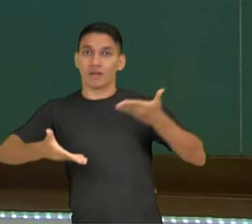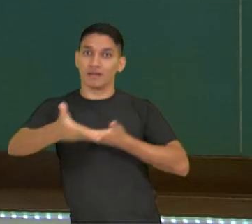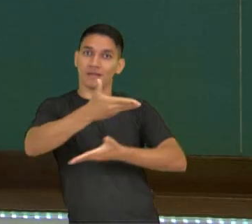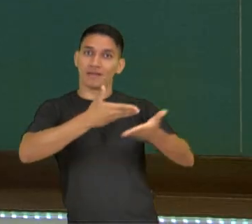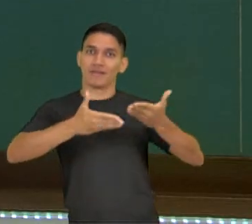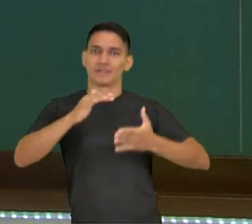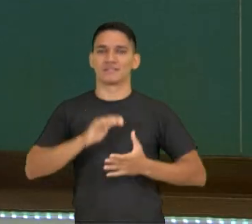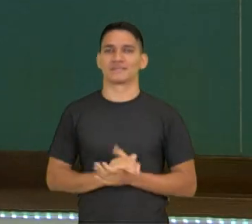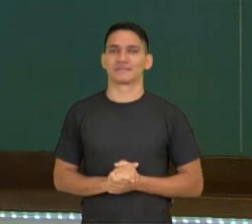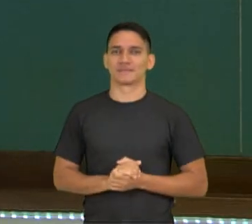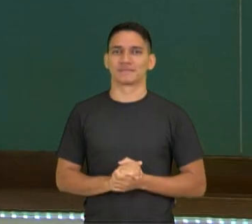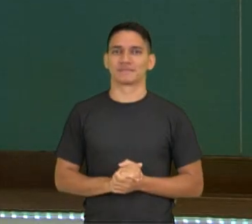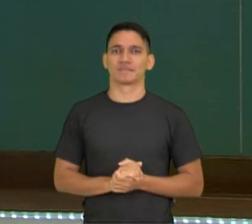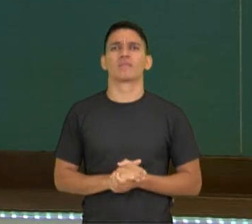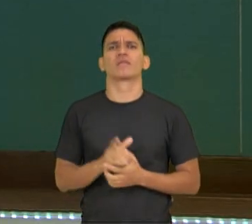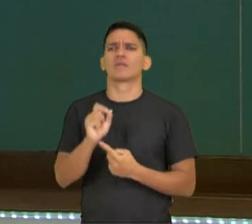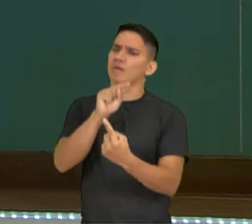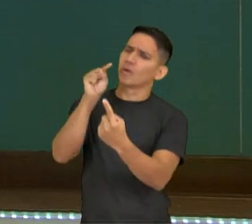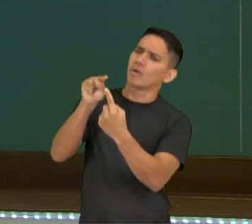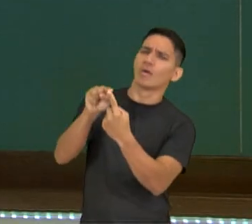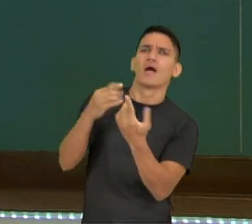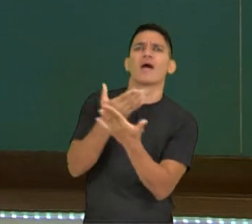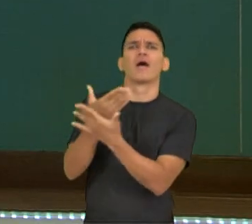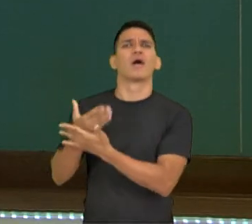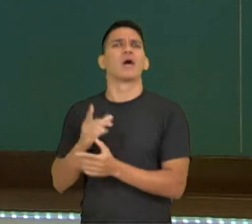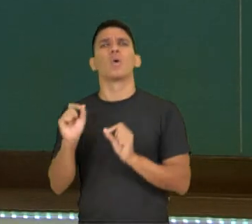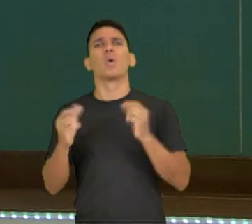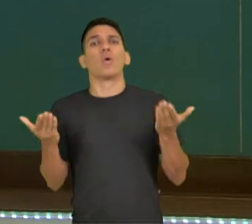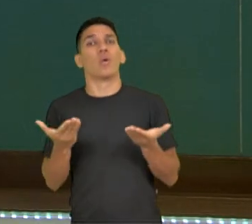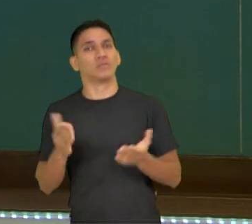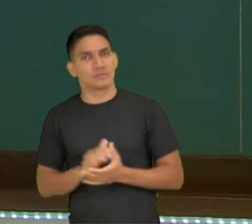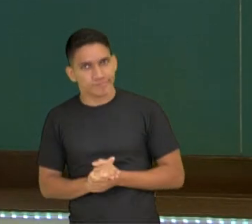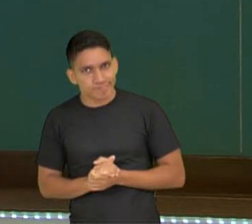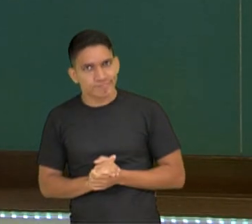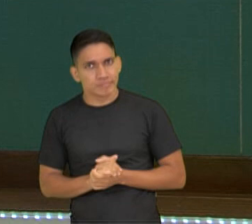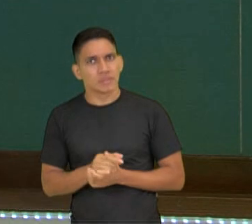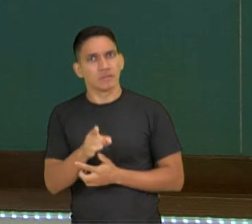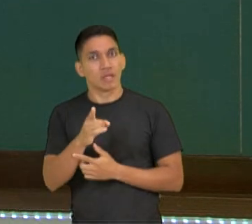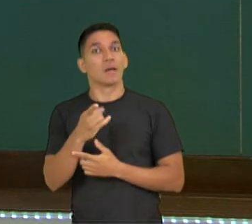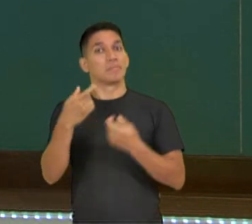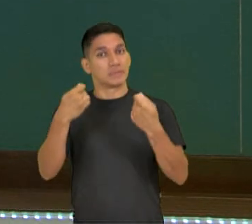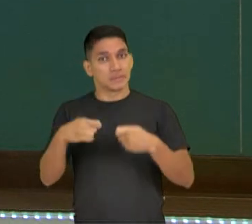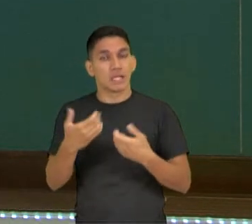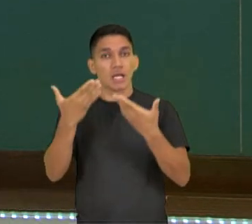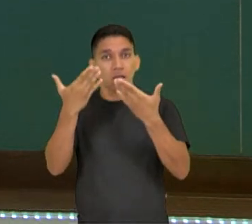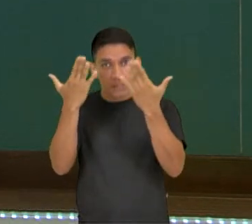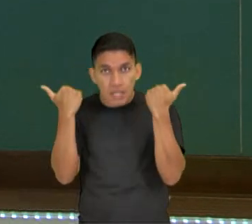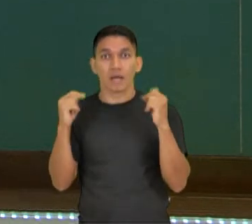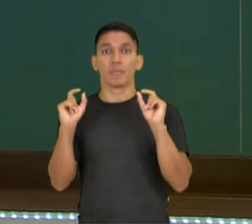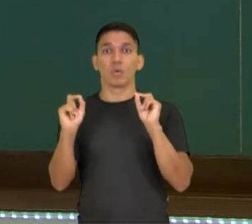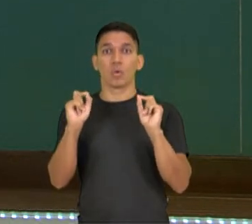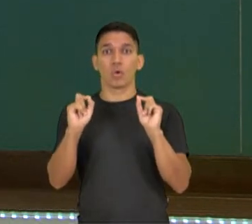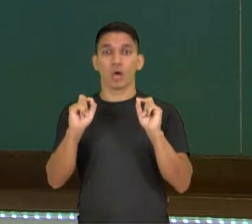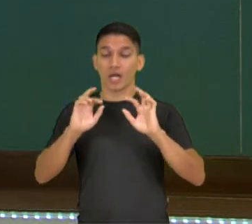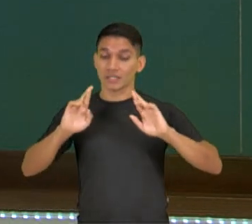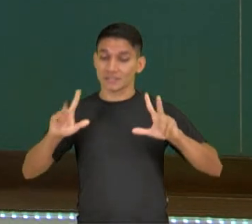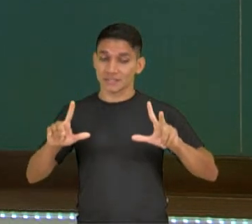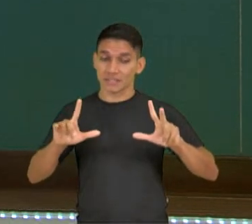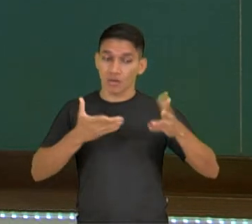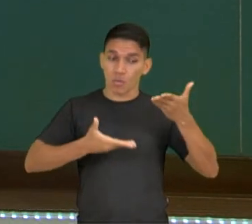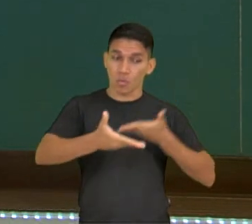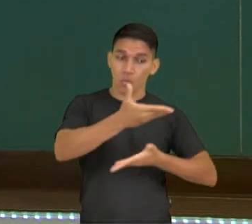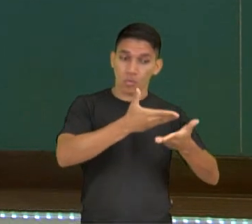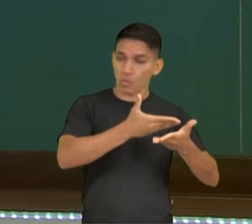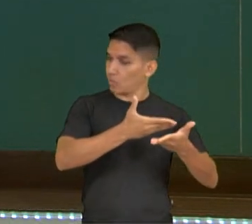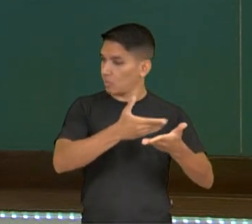cooperativos. Quais os objetivos da nossa aula de hoje? Que você saiba diferenciar o cooperar e o